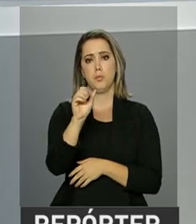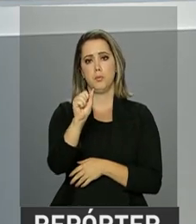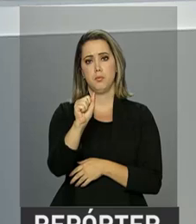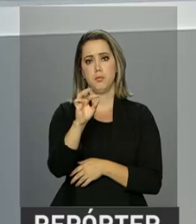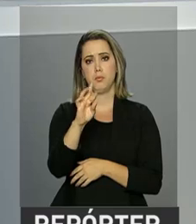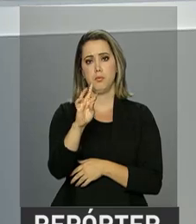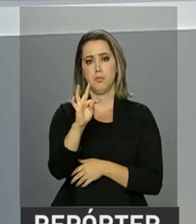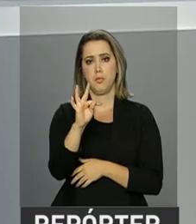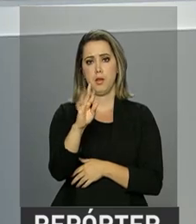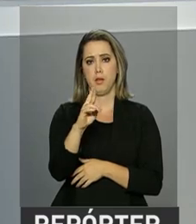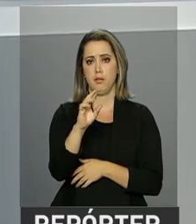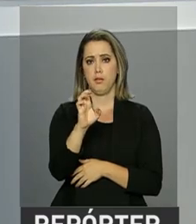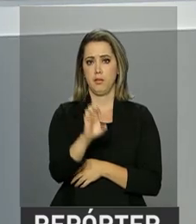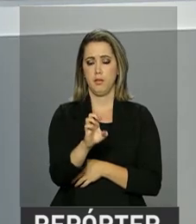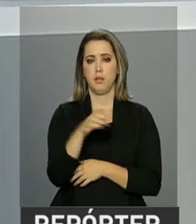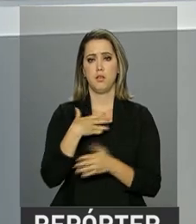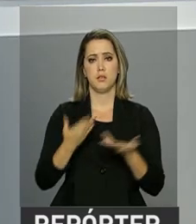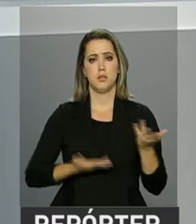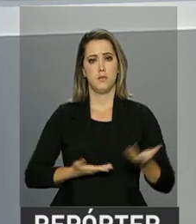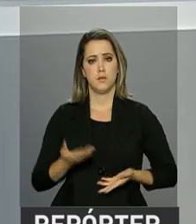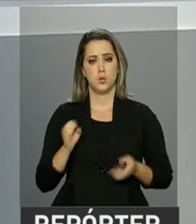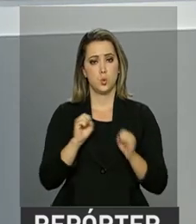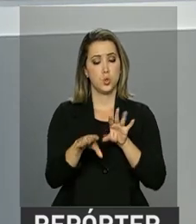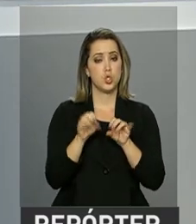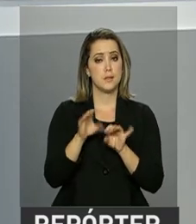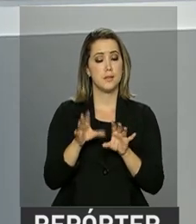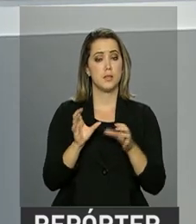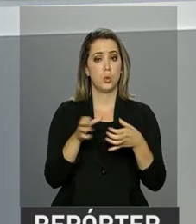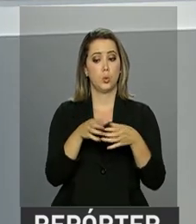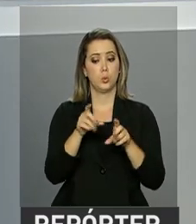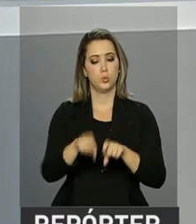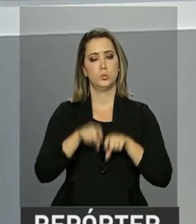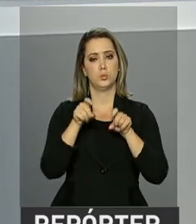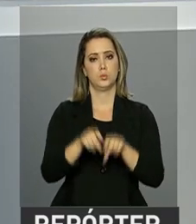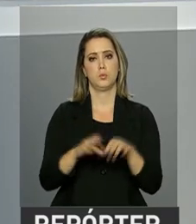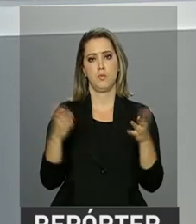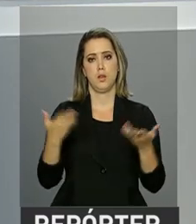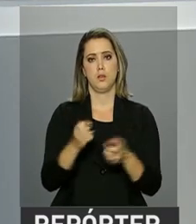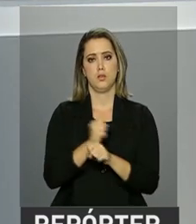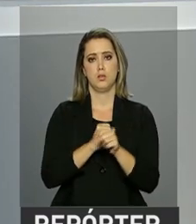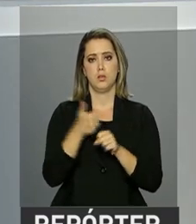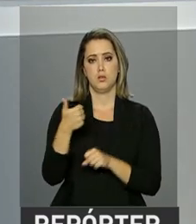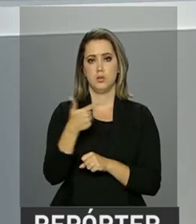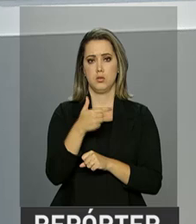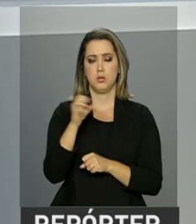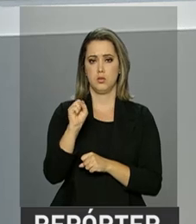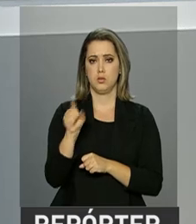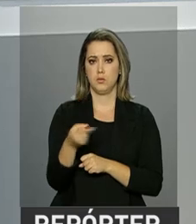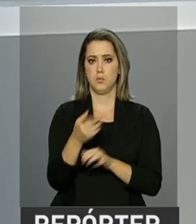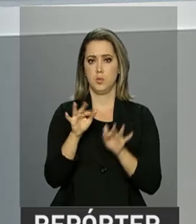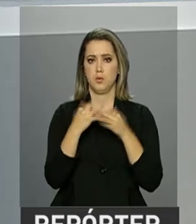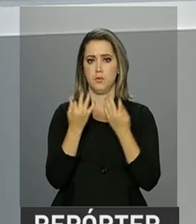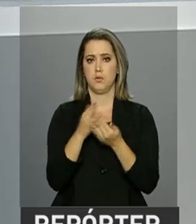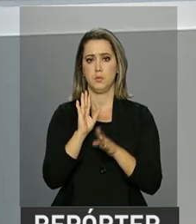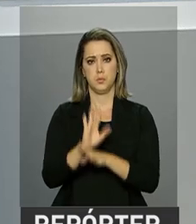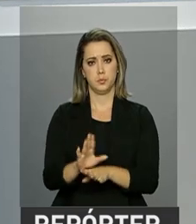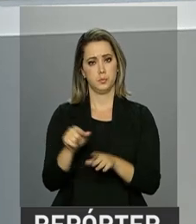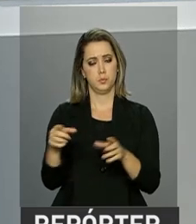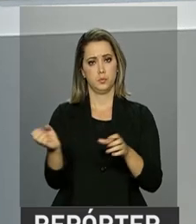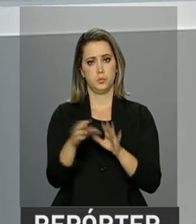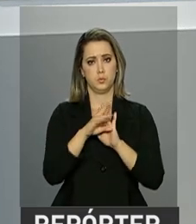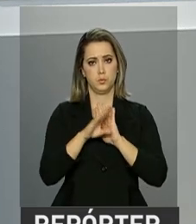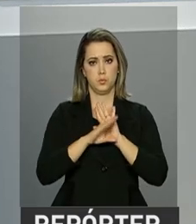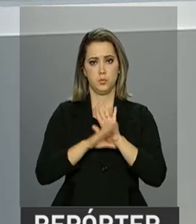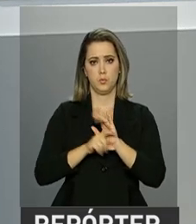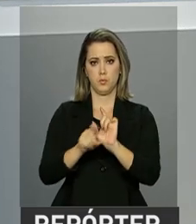no campo neste ano 128 mil famílias serão beneficiadas de acordo com o novo plano safra da agricultura